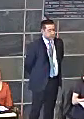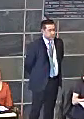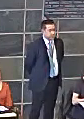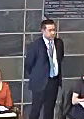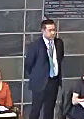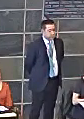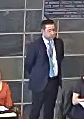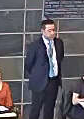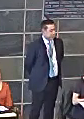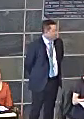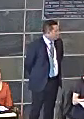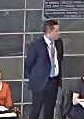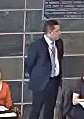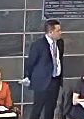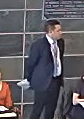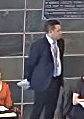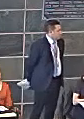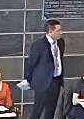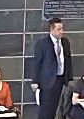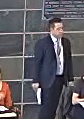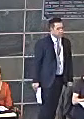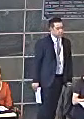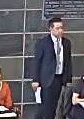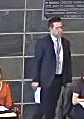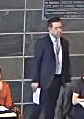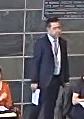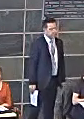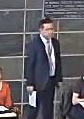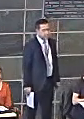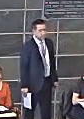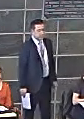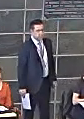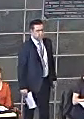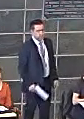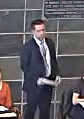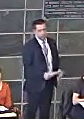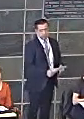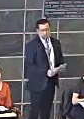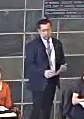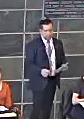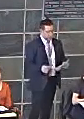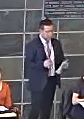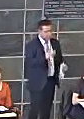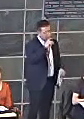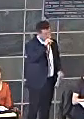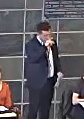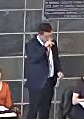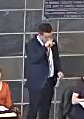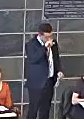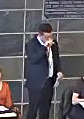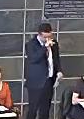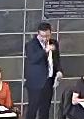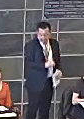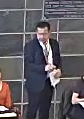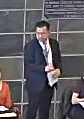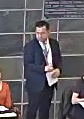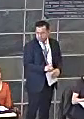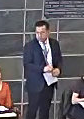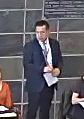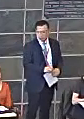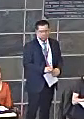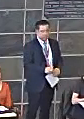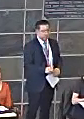custo disso é muito elevado, inclusive pela própria responsabilidade, porque a gente está falando de